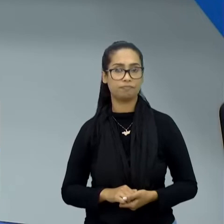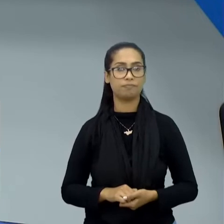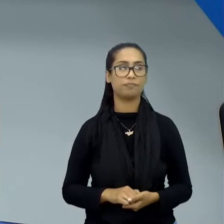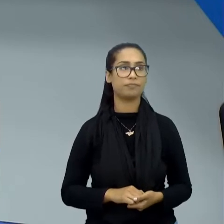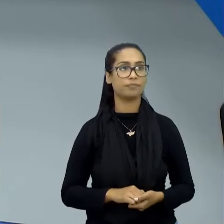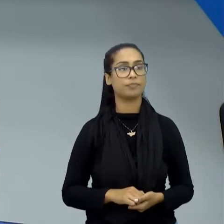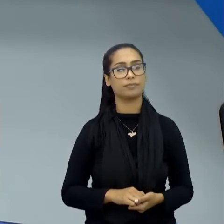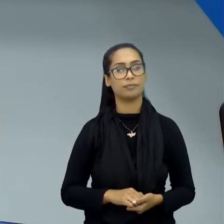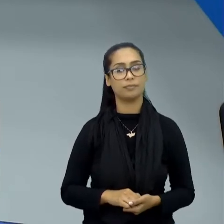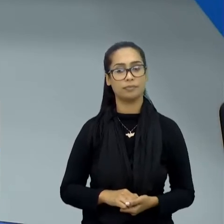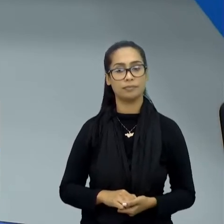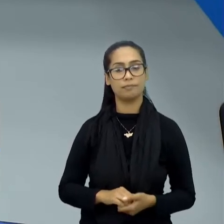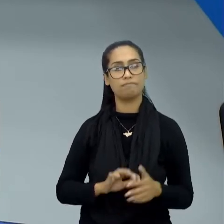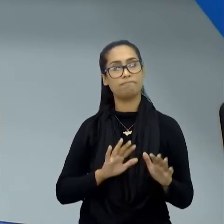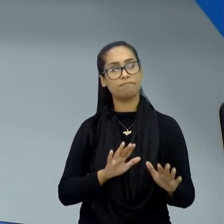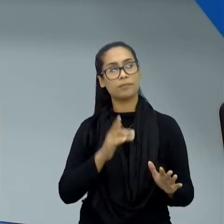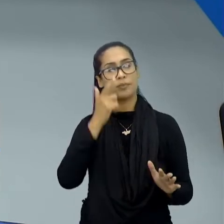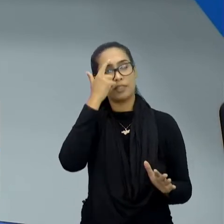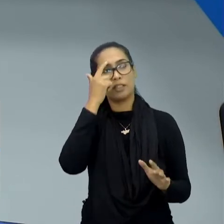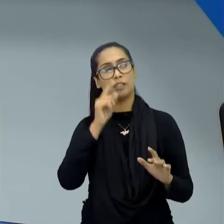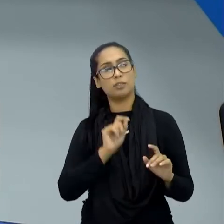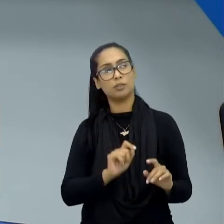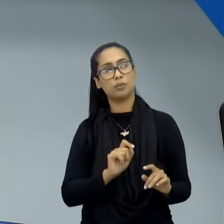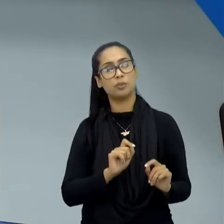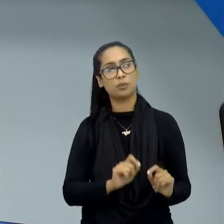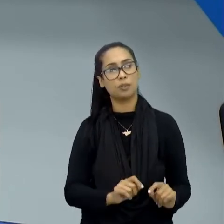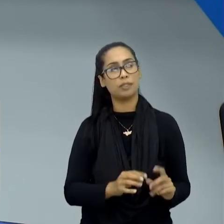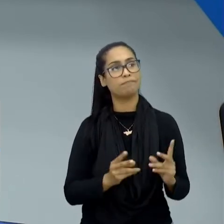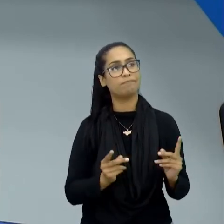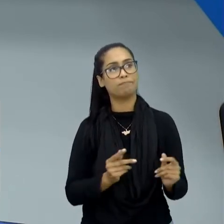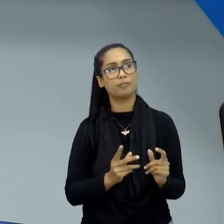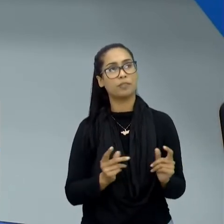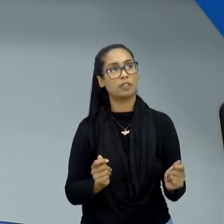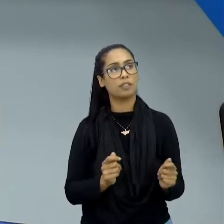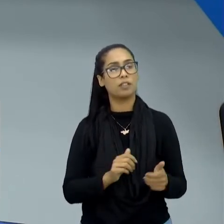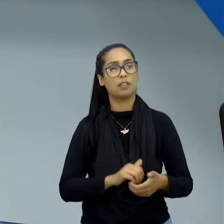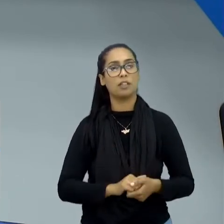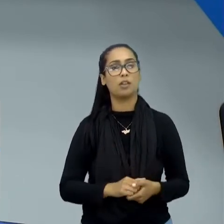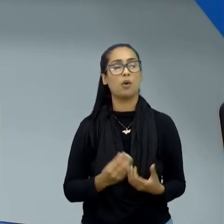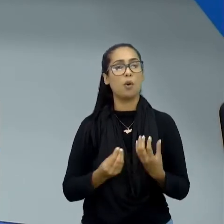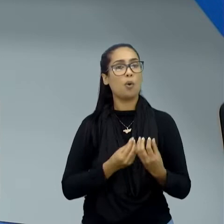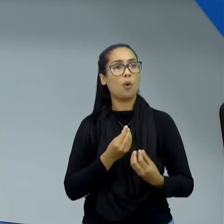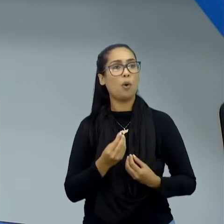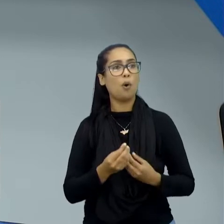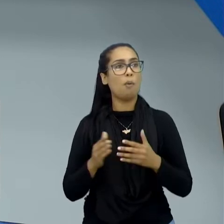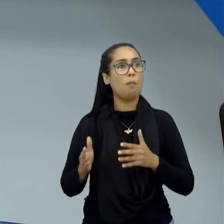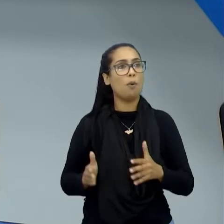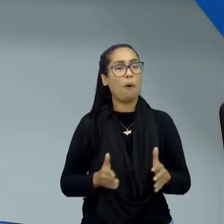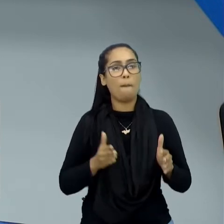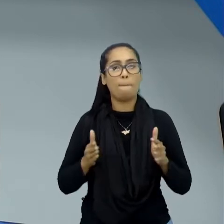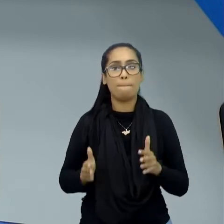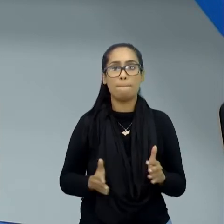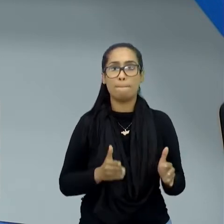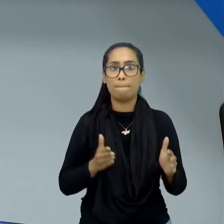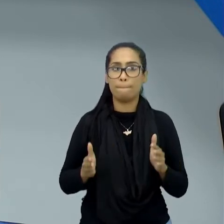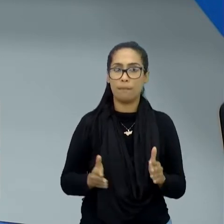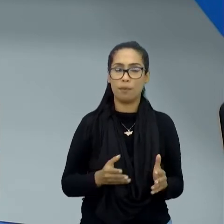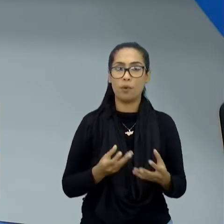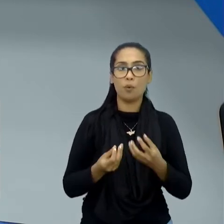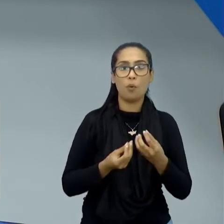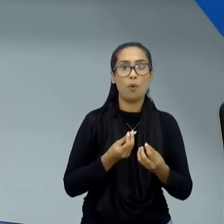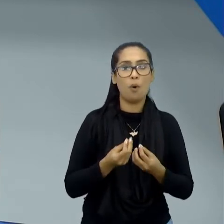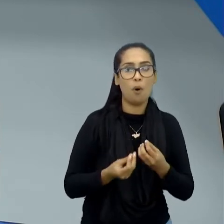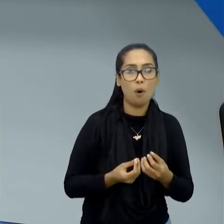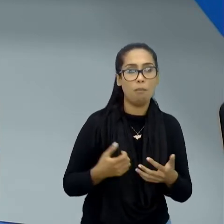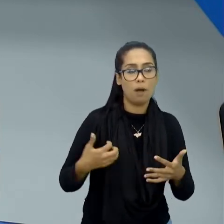me corrija se eu estiver errado, são questões procedimentais, né? Porque você precisa de um processo